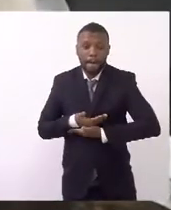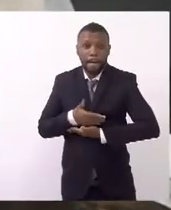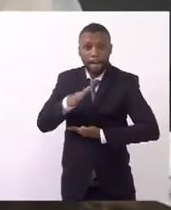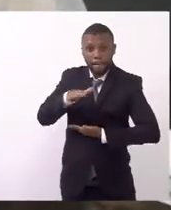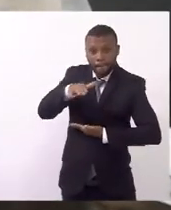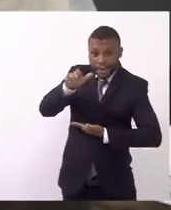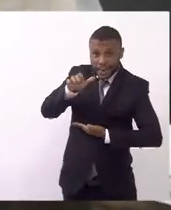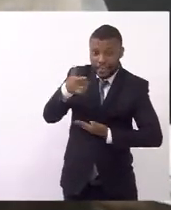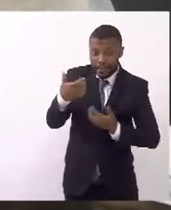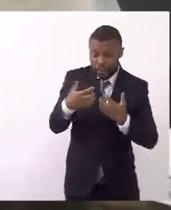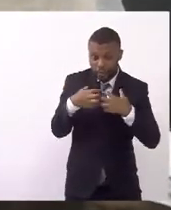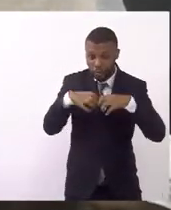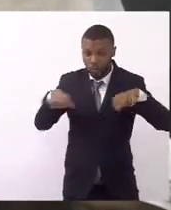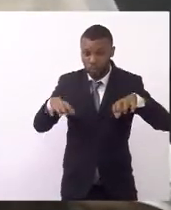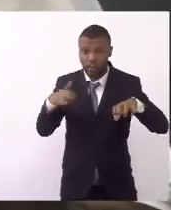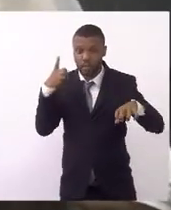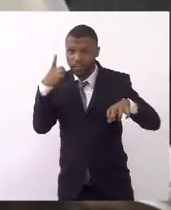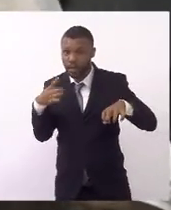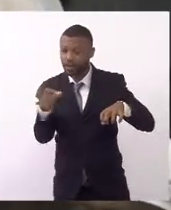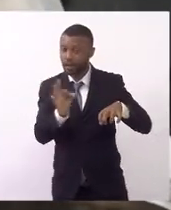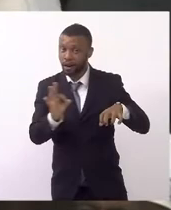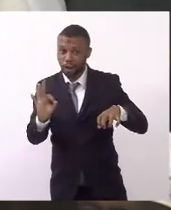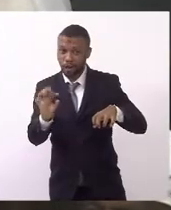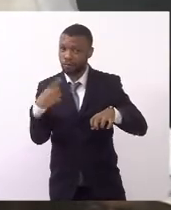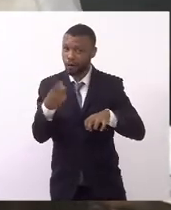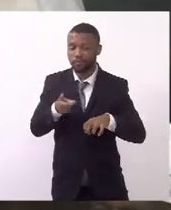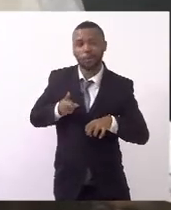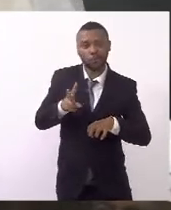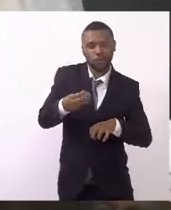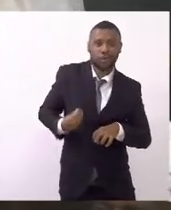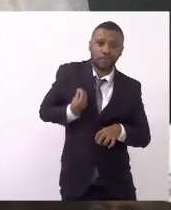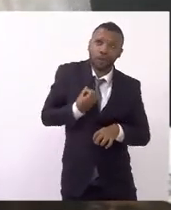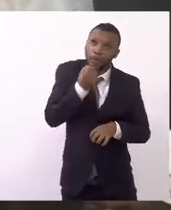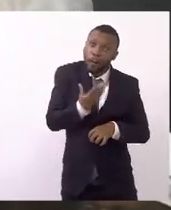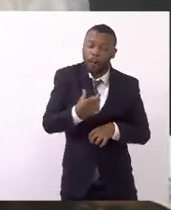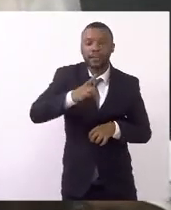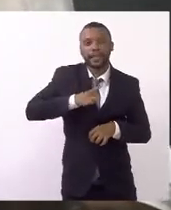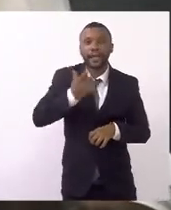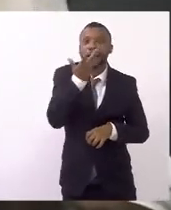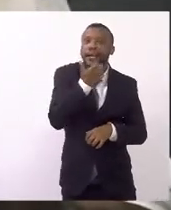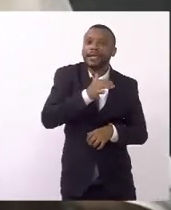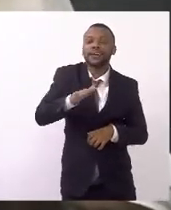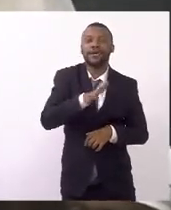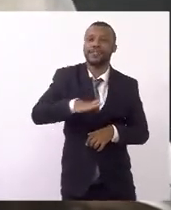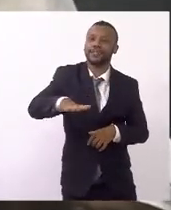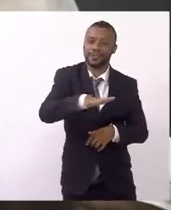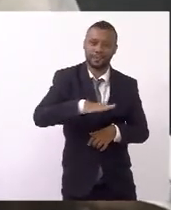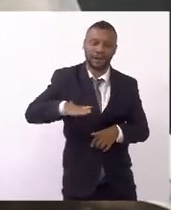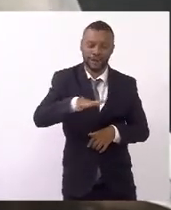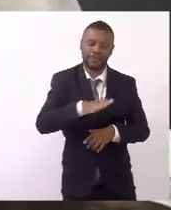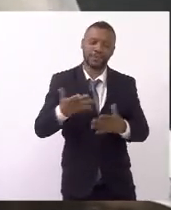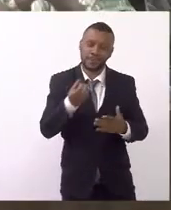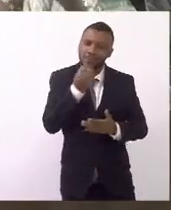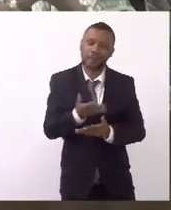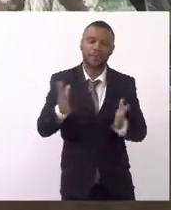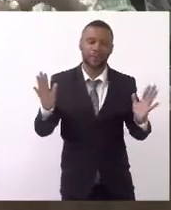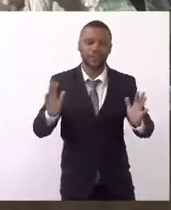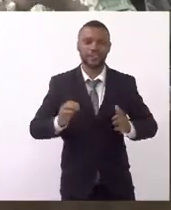separa da parlamentar E assim a gente vai vivendo e Que bom que tem crianças também nesse espaço e